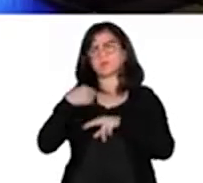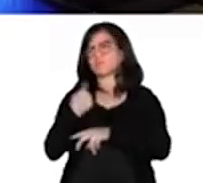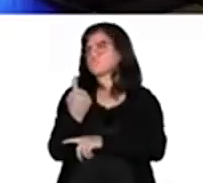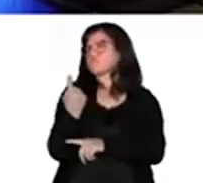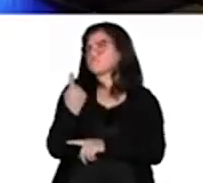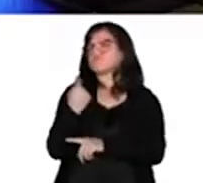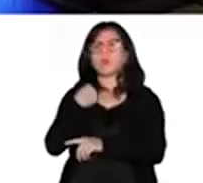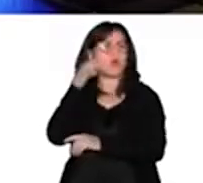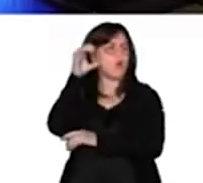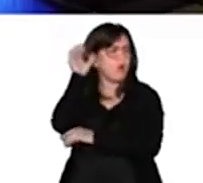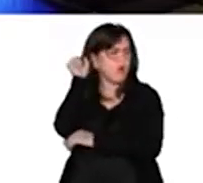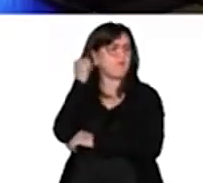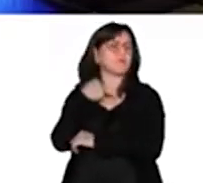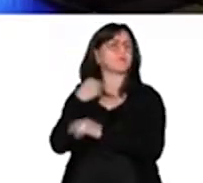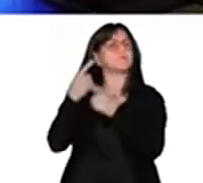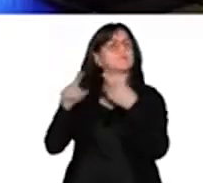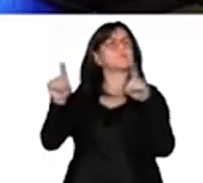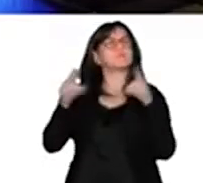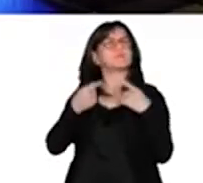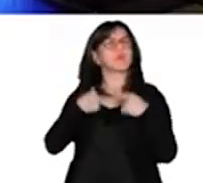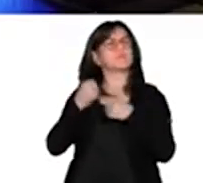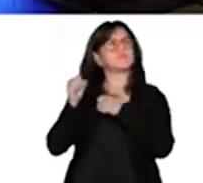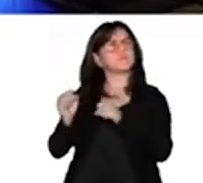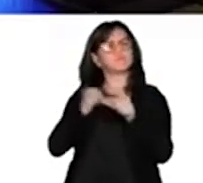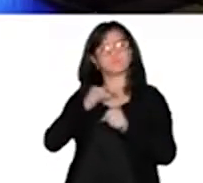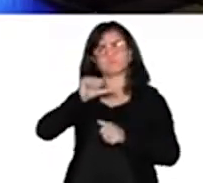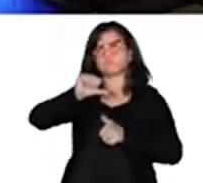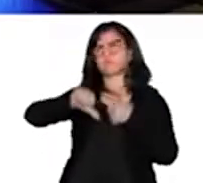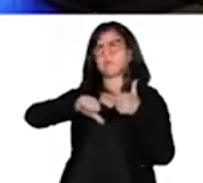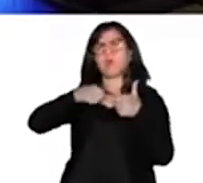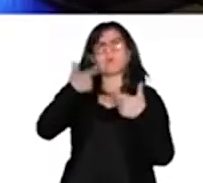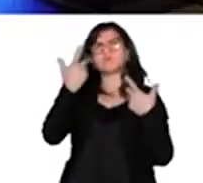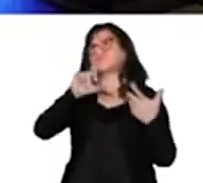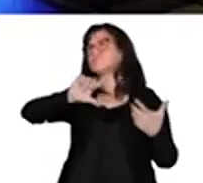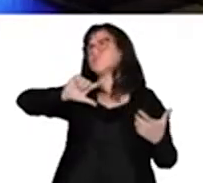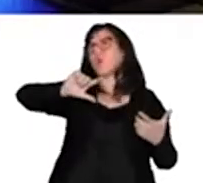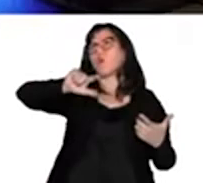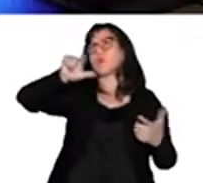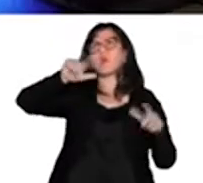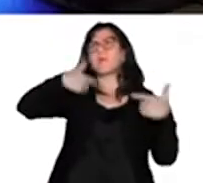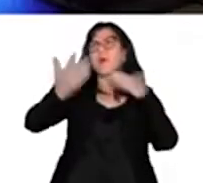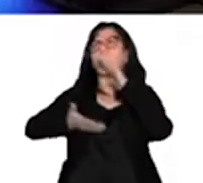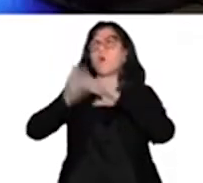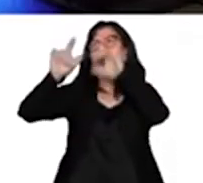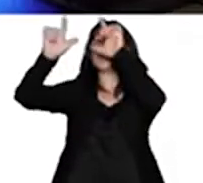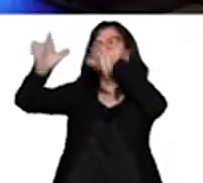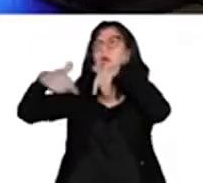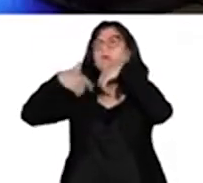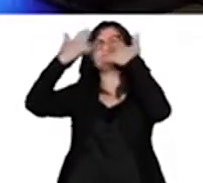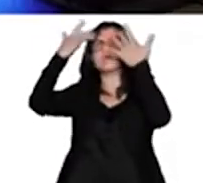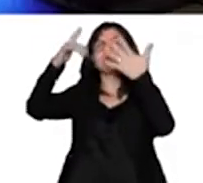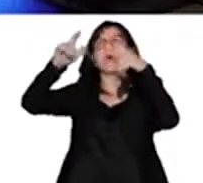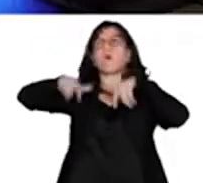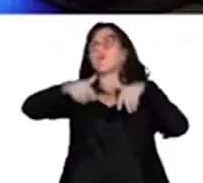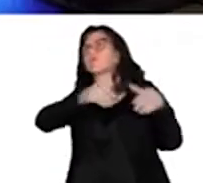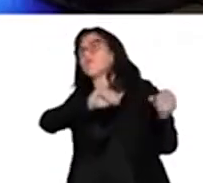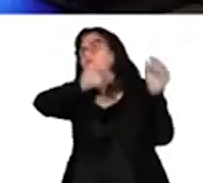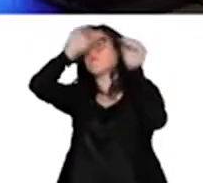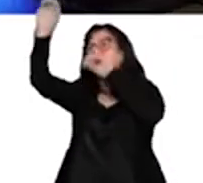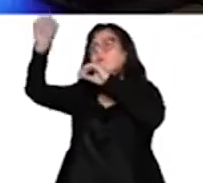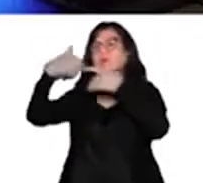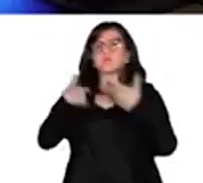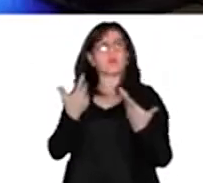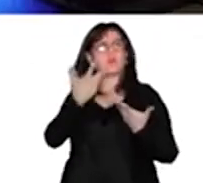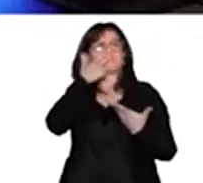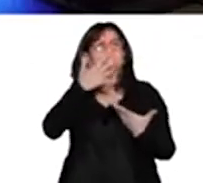te ouvindo. E a gente tem o poder de se transportar para uma outra dimensão que é difícil de explicar para onde se vai, né? A gente